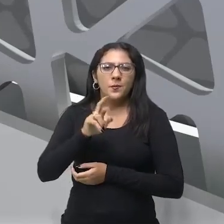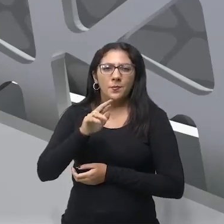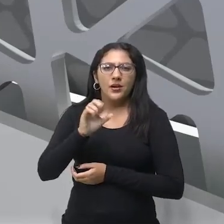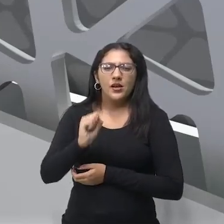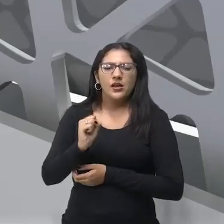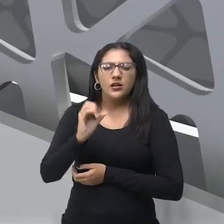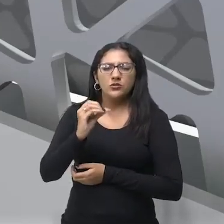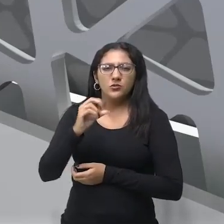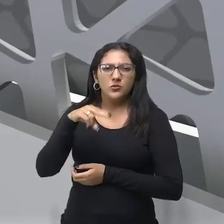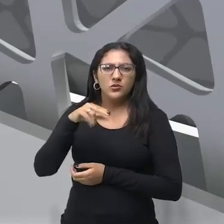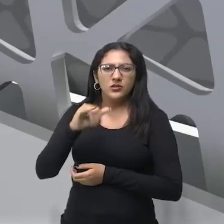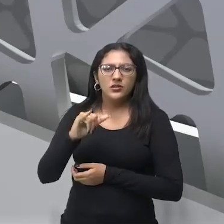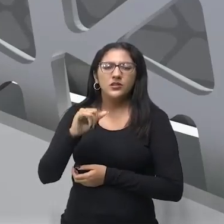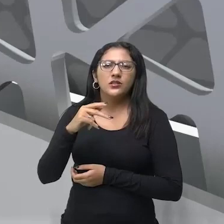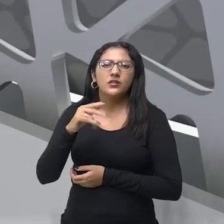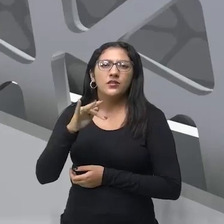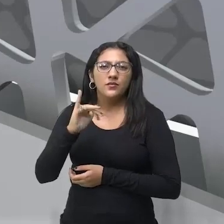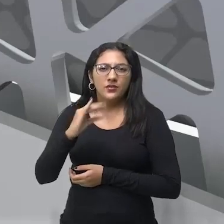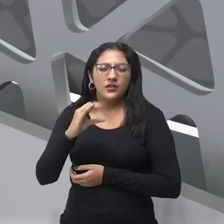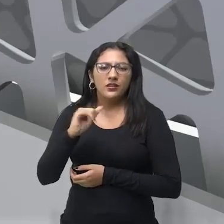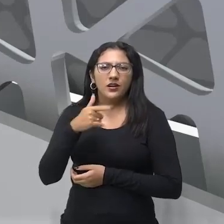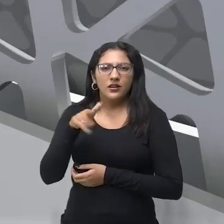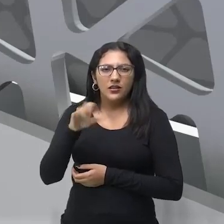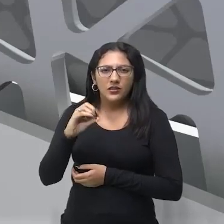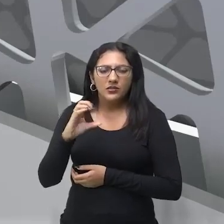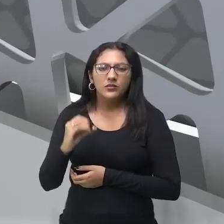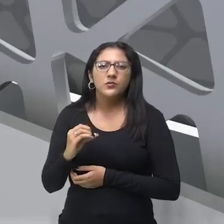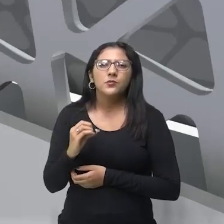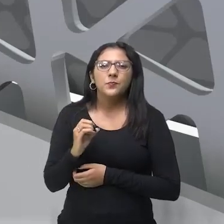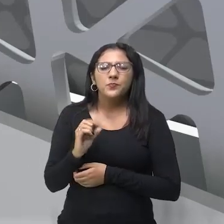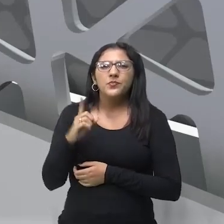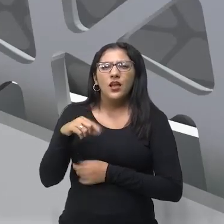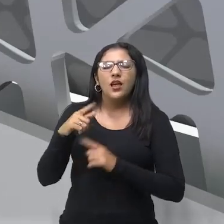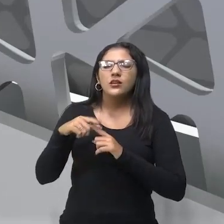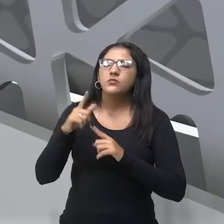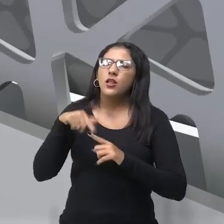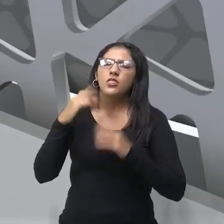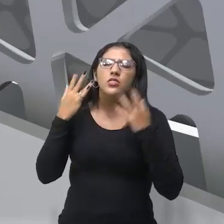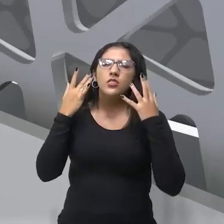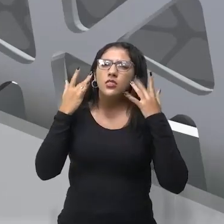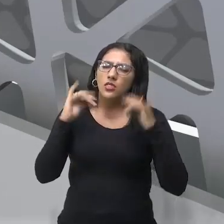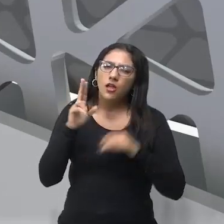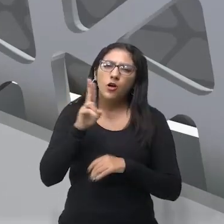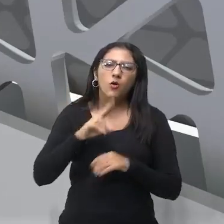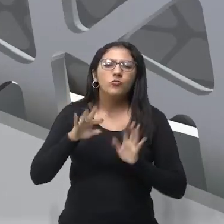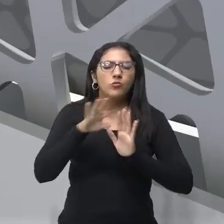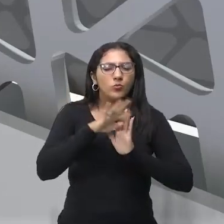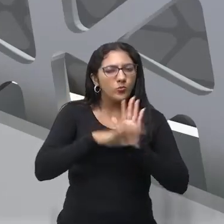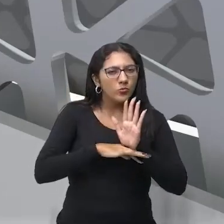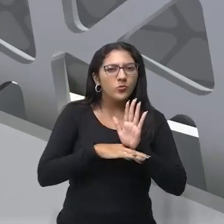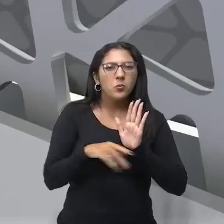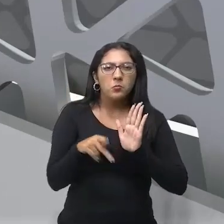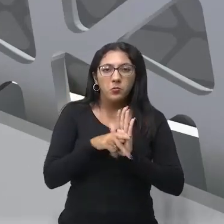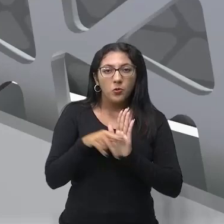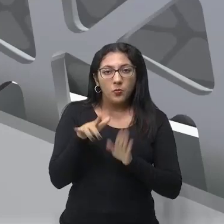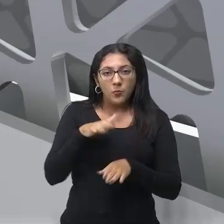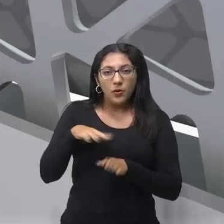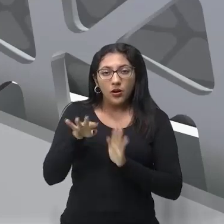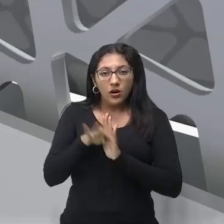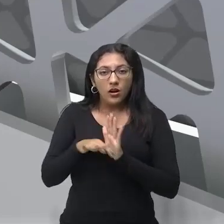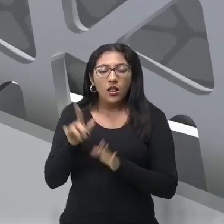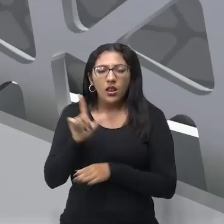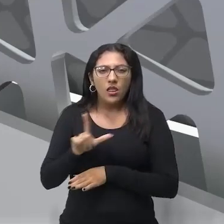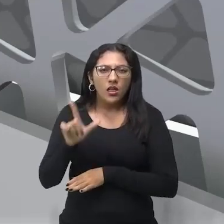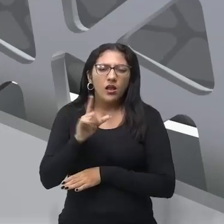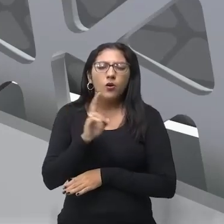de personificação ou prosopopeia. E é também muito comum, muito presente nesses textos do